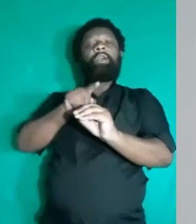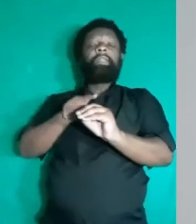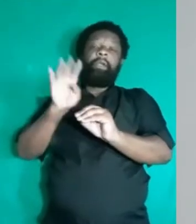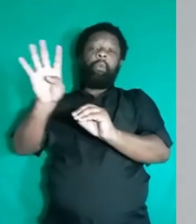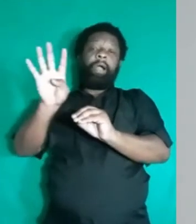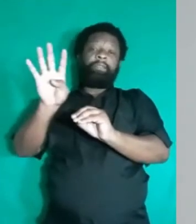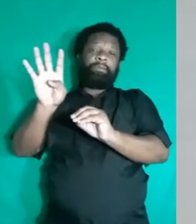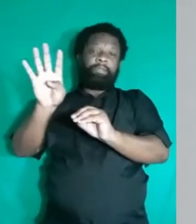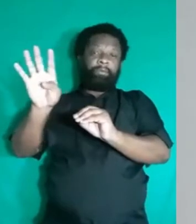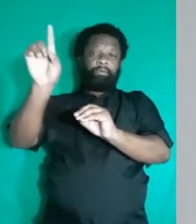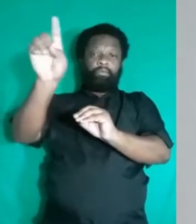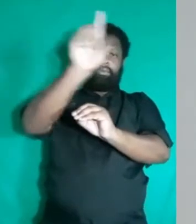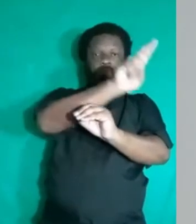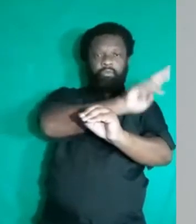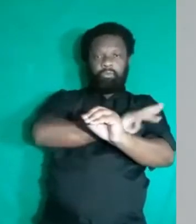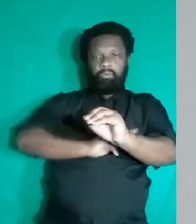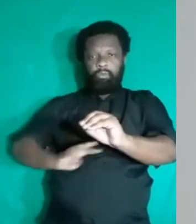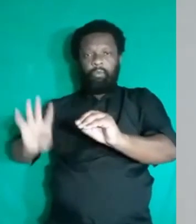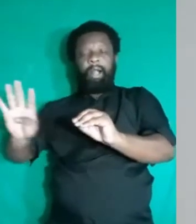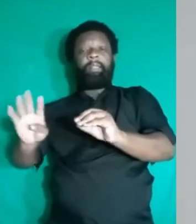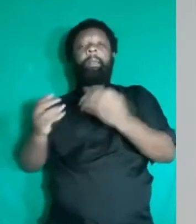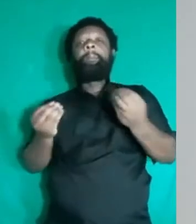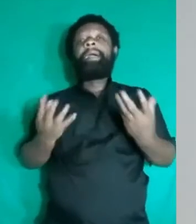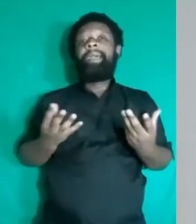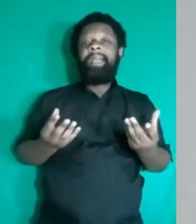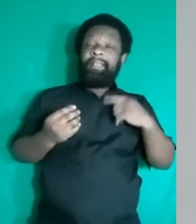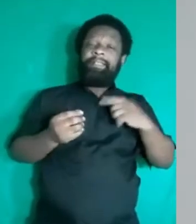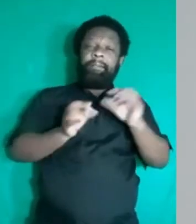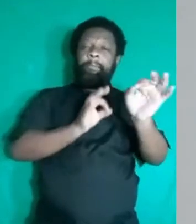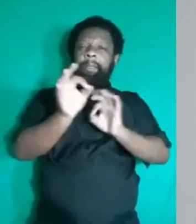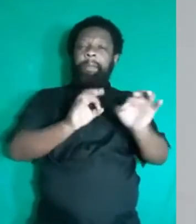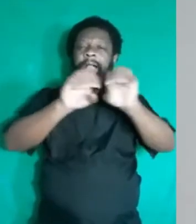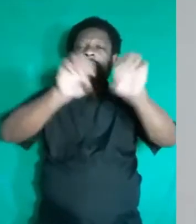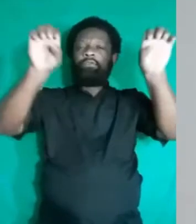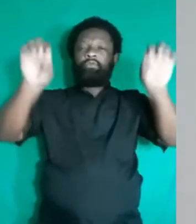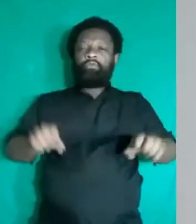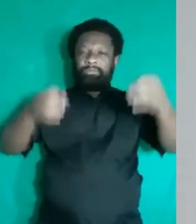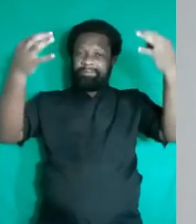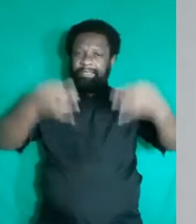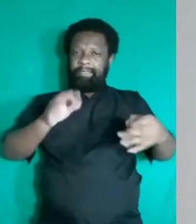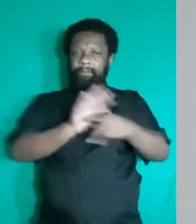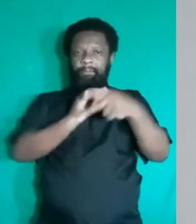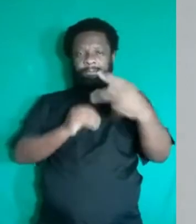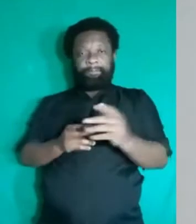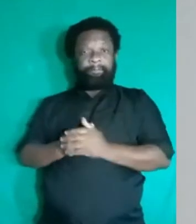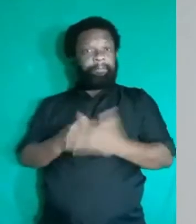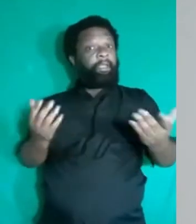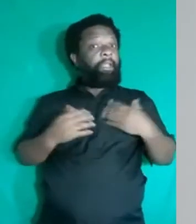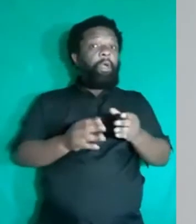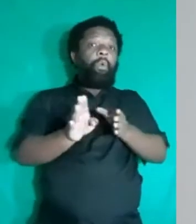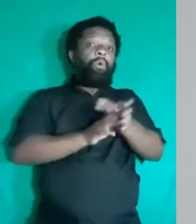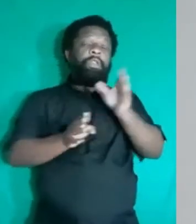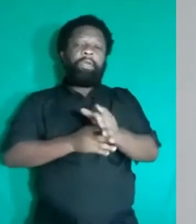centro e colocamos em volta do fósforo 4 átomos em volta dele. Isso para que nós possamos